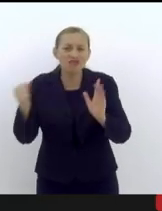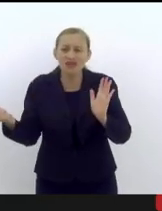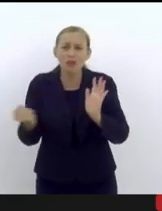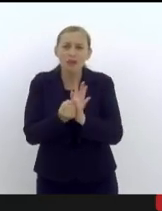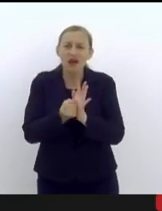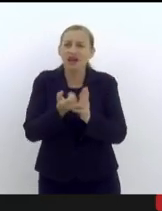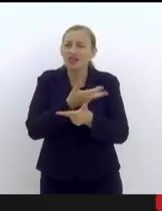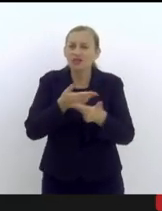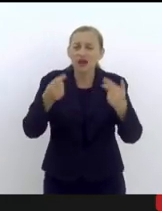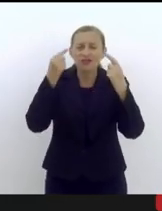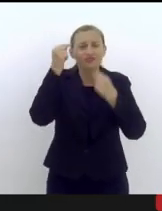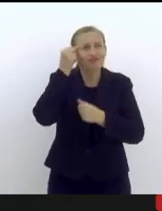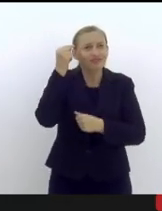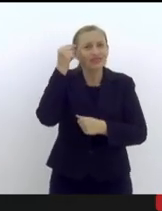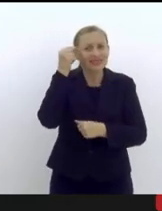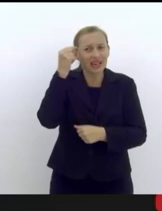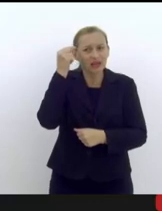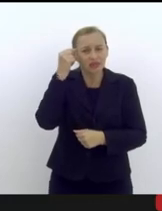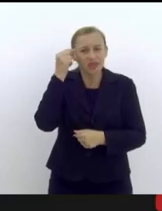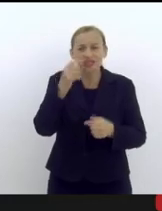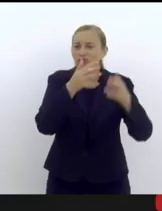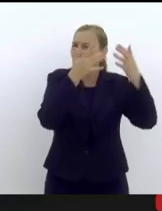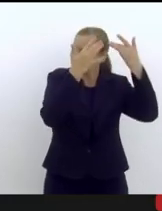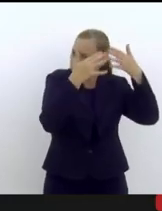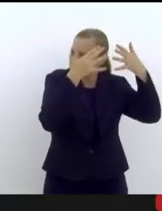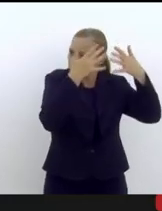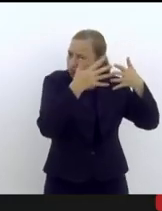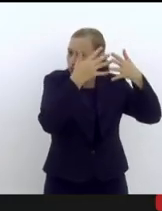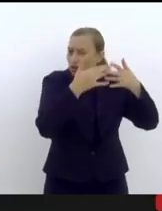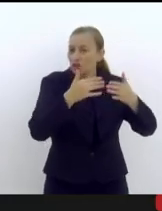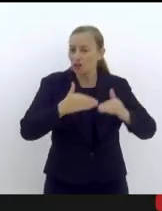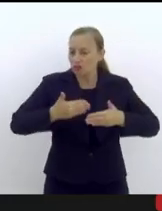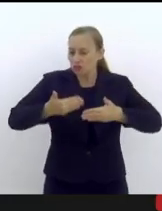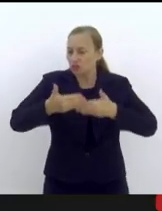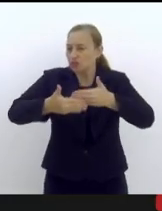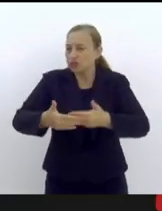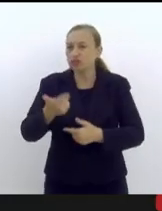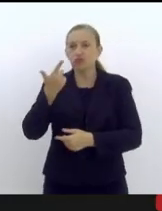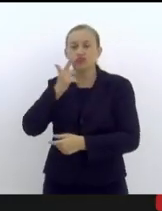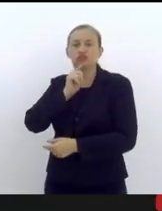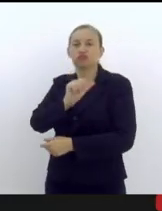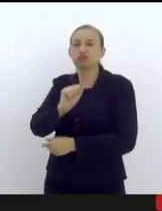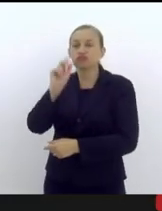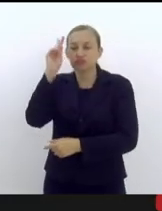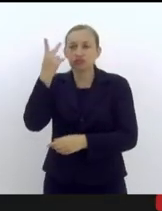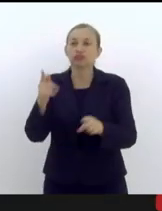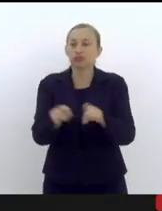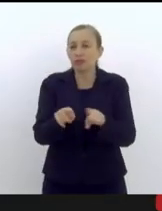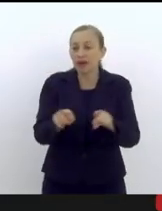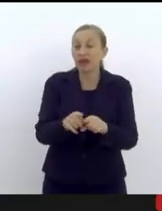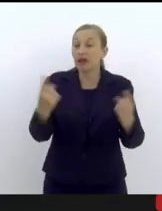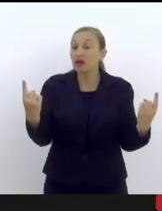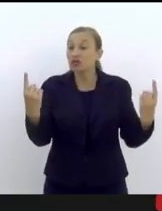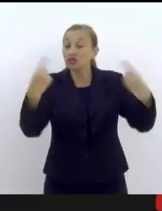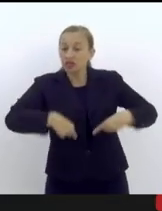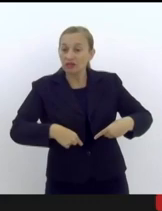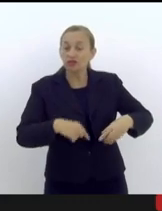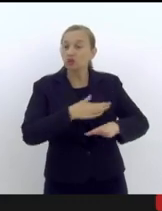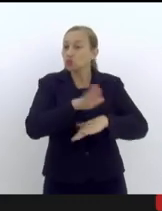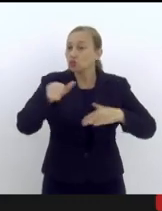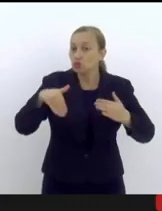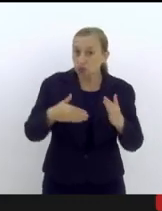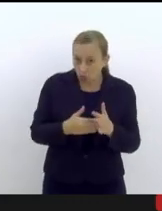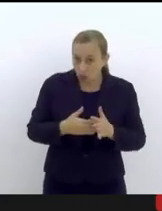muitas reflexões dos avanços que nós Já conseguimos historicamente mas também dos Desafios todos